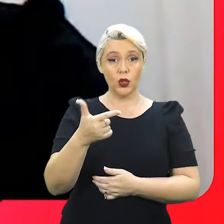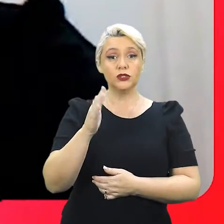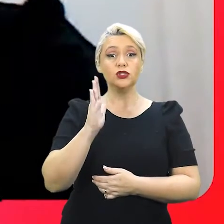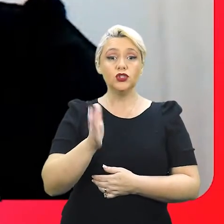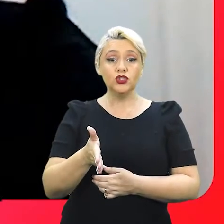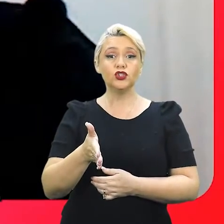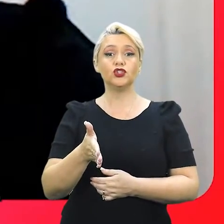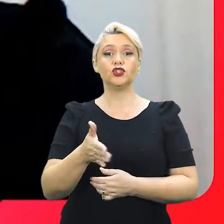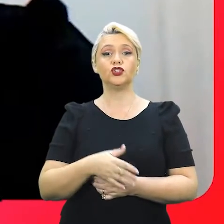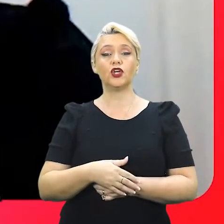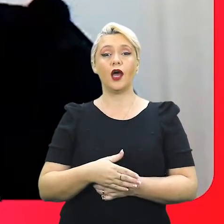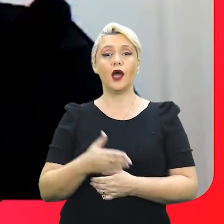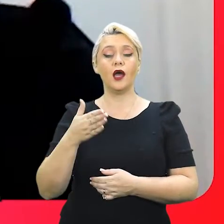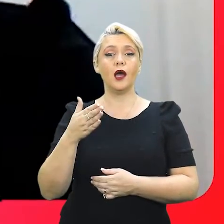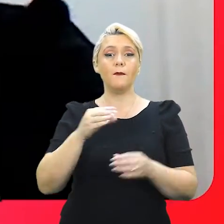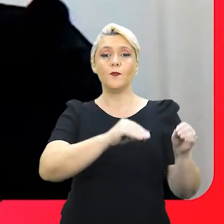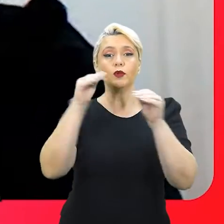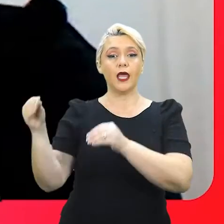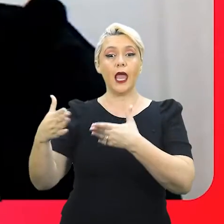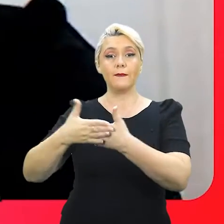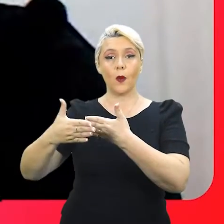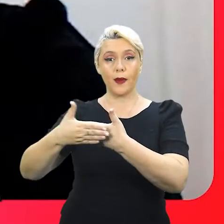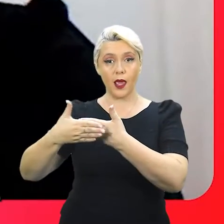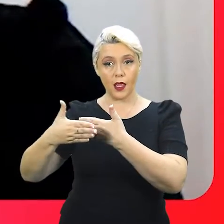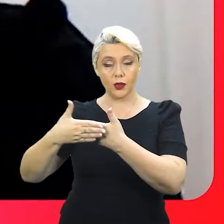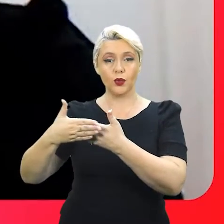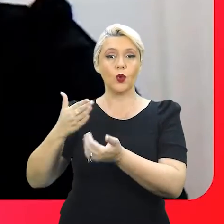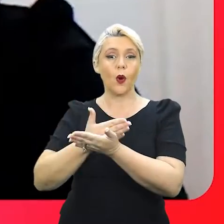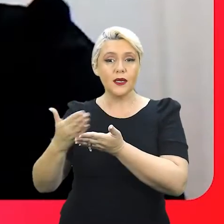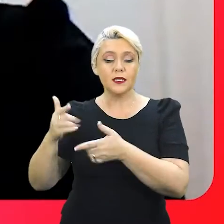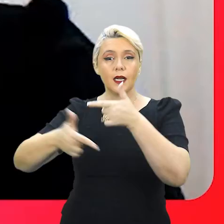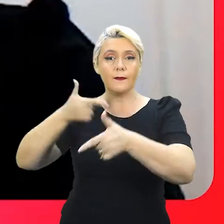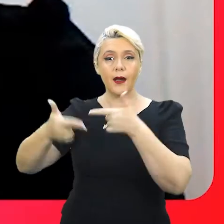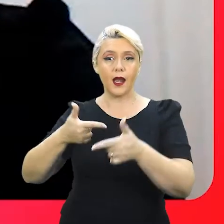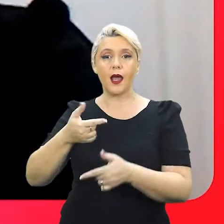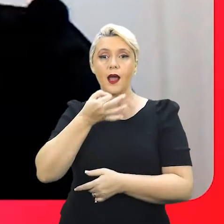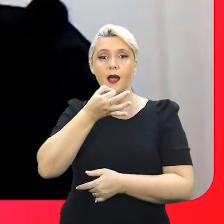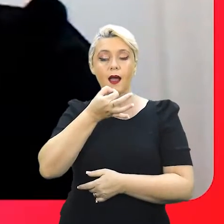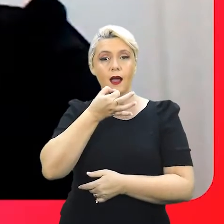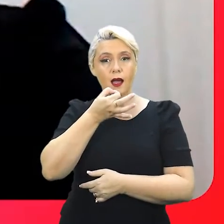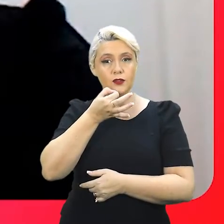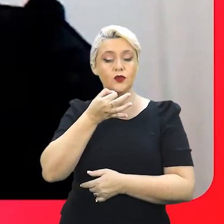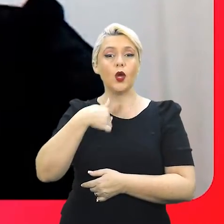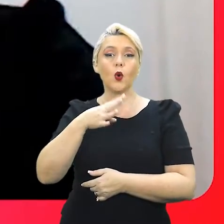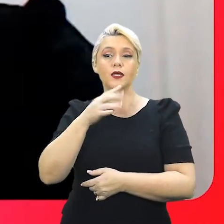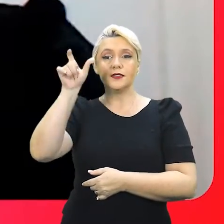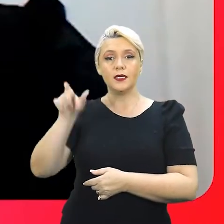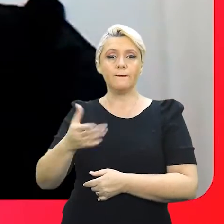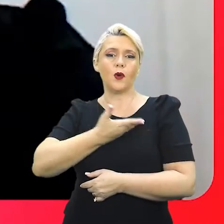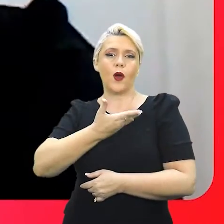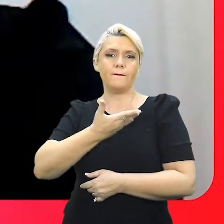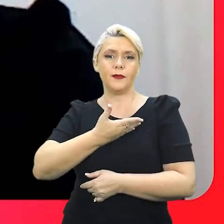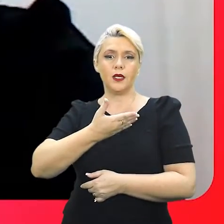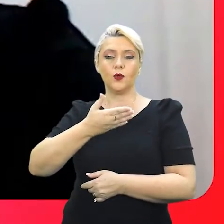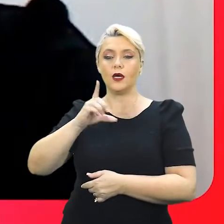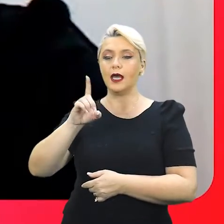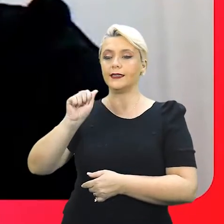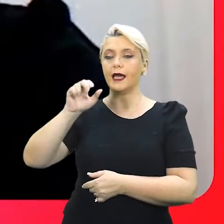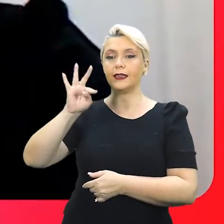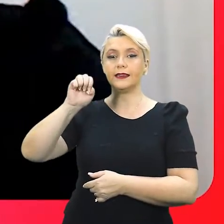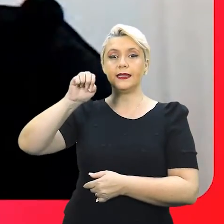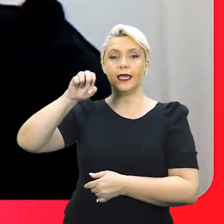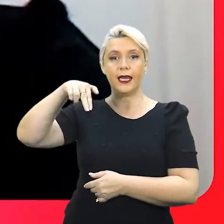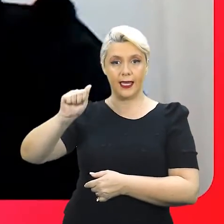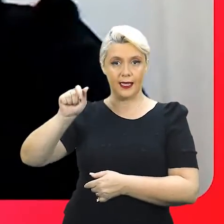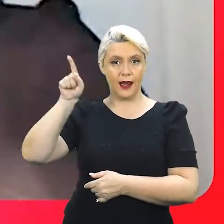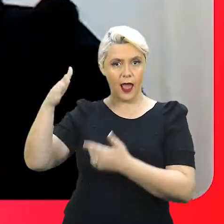para Ribeirão Preto para começar literalmente em rádio, quando eu conheci o meu irmão José Luiz da Atena, na Rádio Renascença de Ribeirão